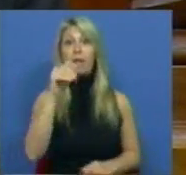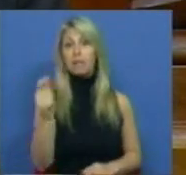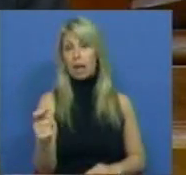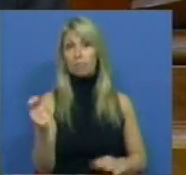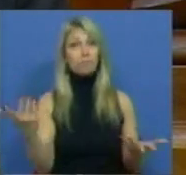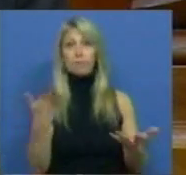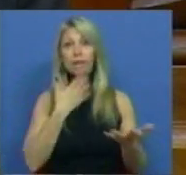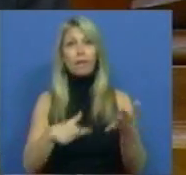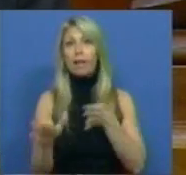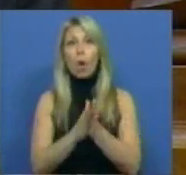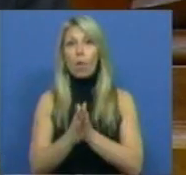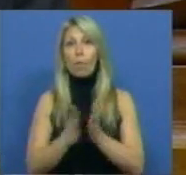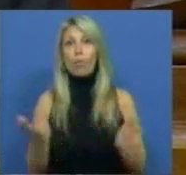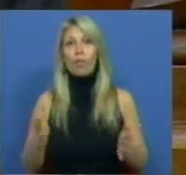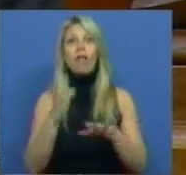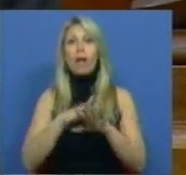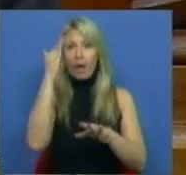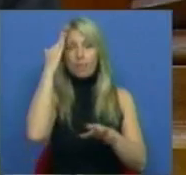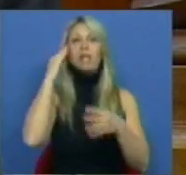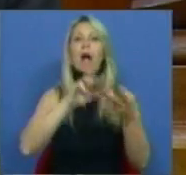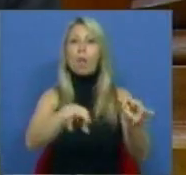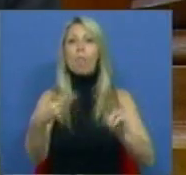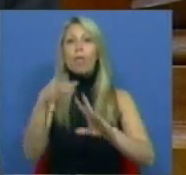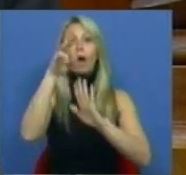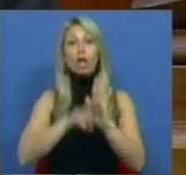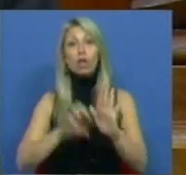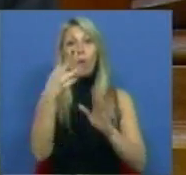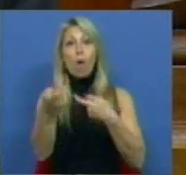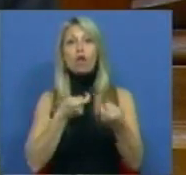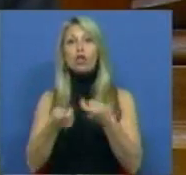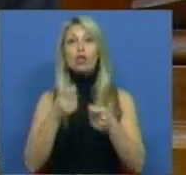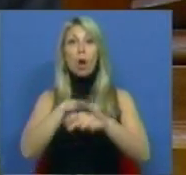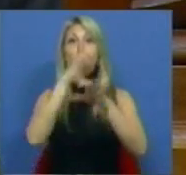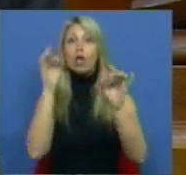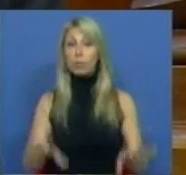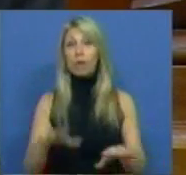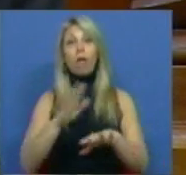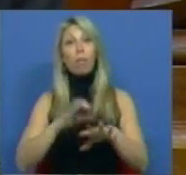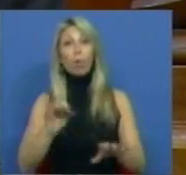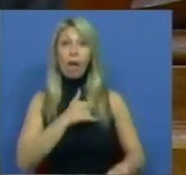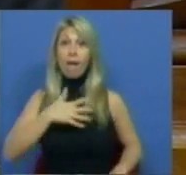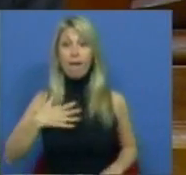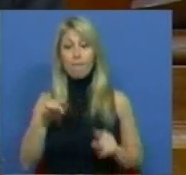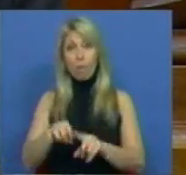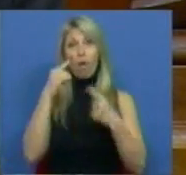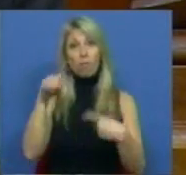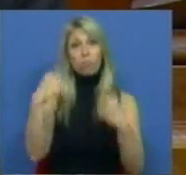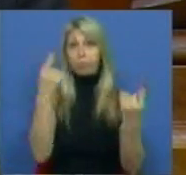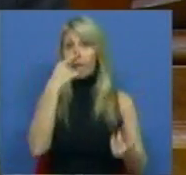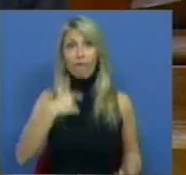Desperdício na incapacidade de mudar o regime e a gestão dos hospitais, cuja empresarialização se traduziu num